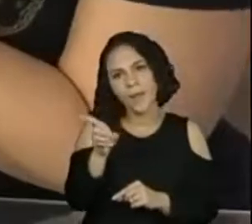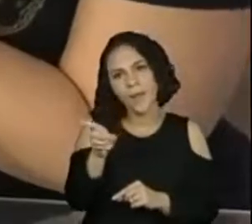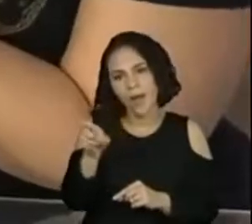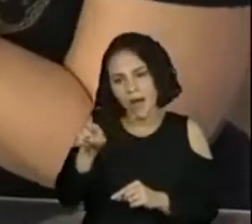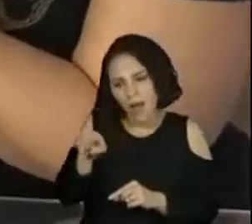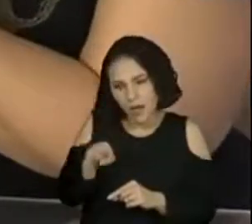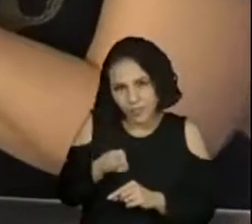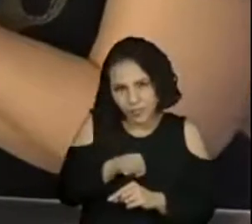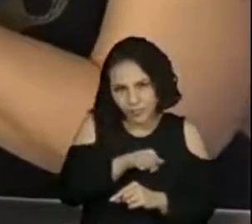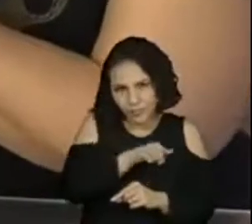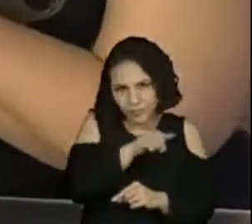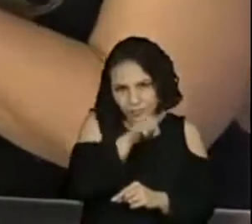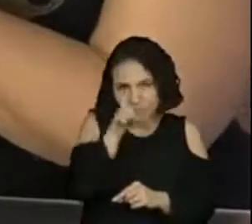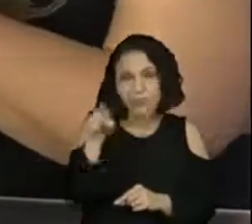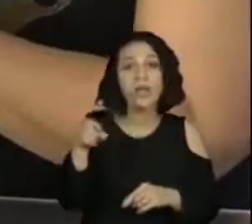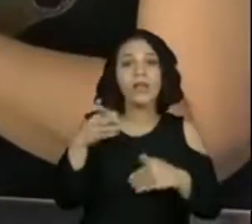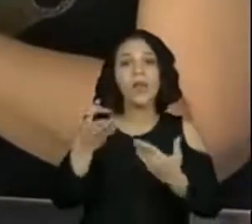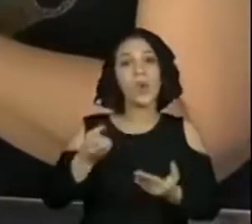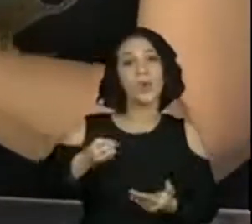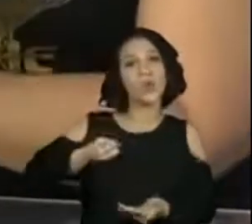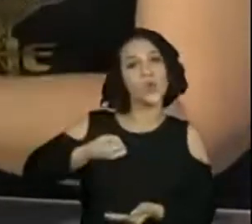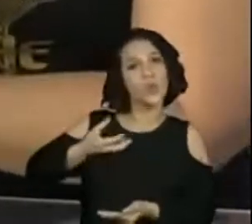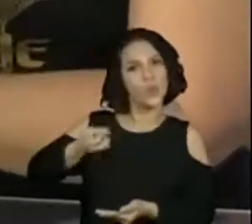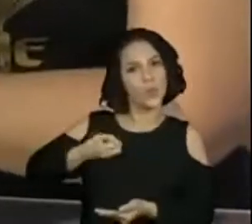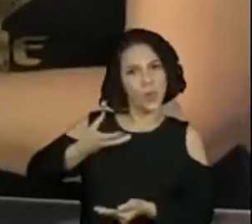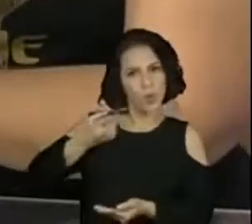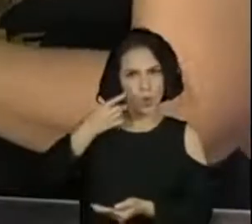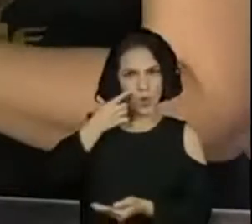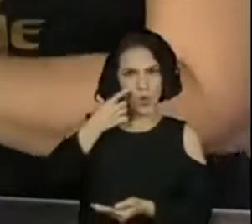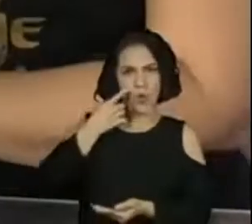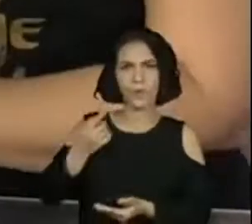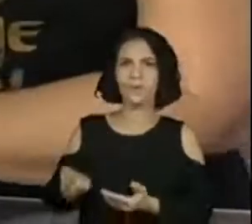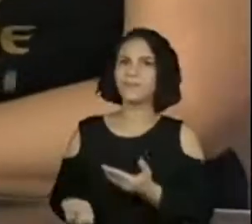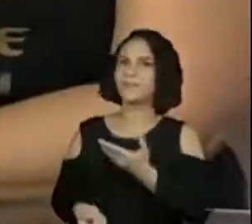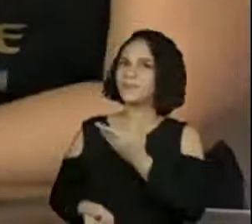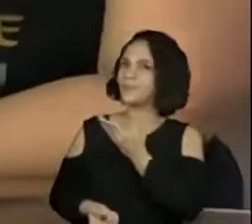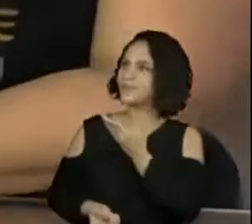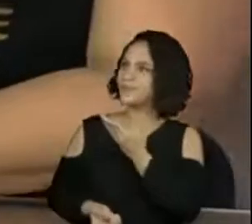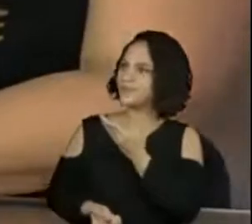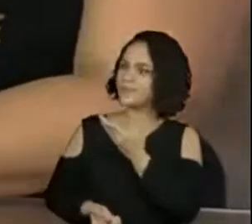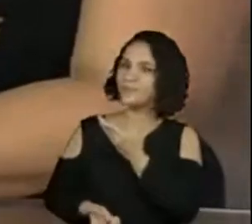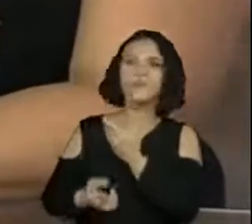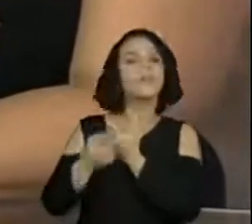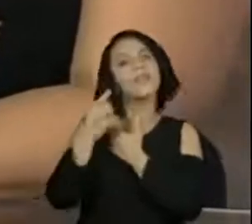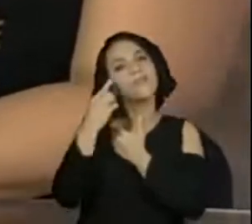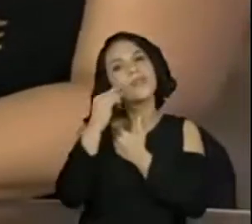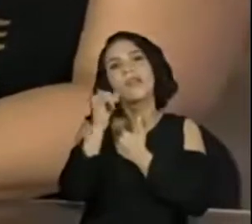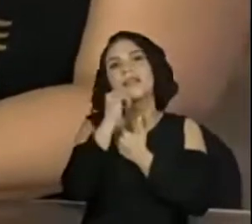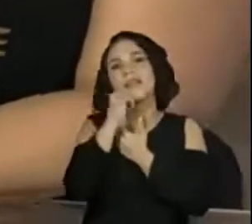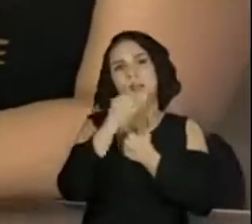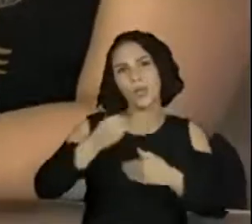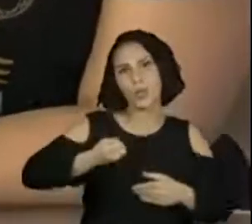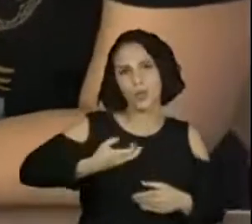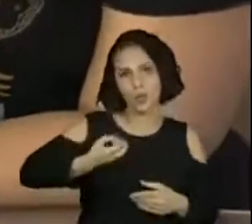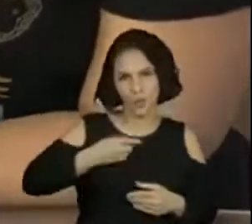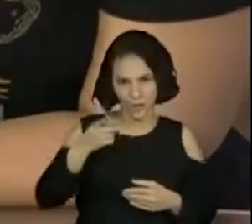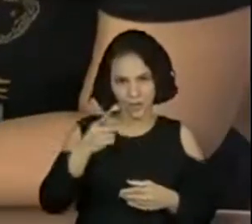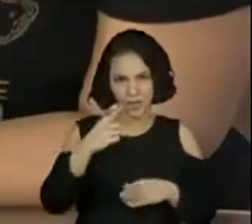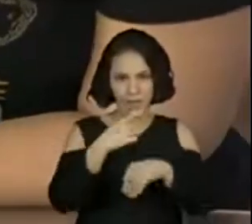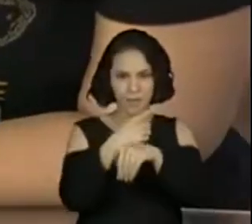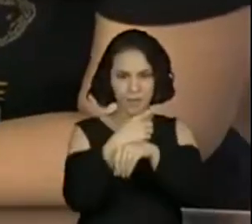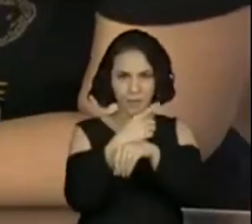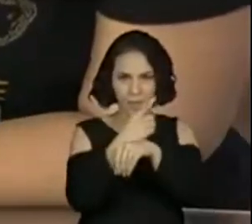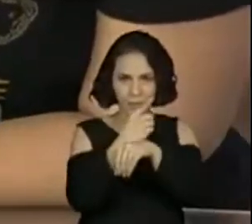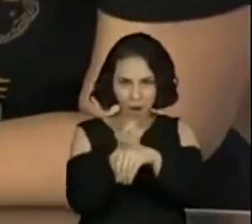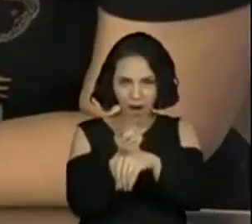cada número do relógio que tem aqui no mostrador, passam-se 5 minutos. A gente sabe disso